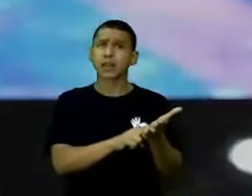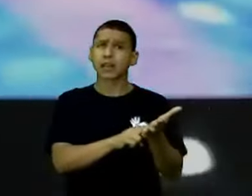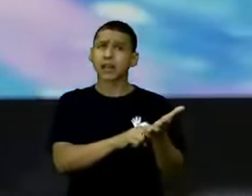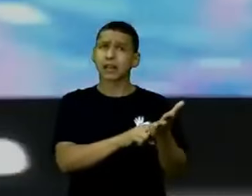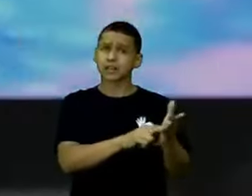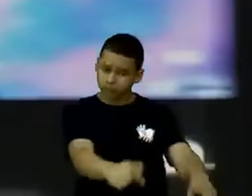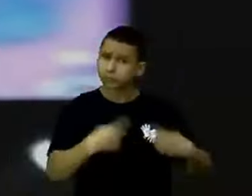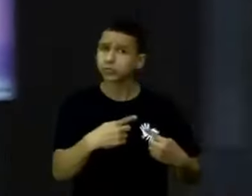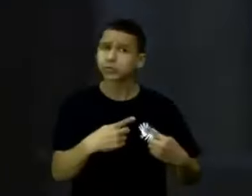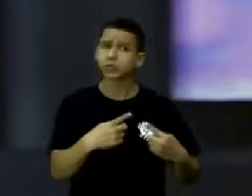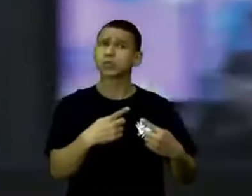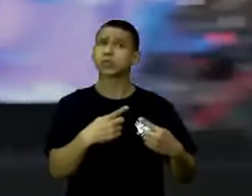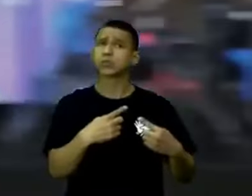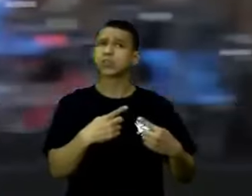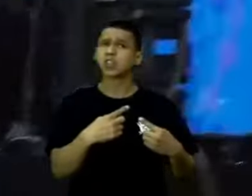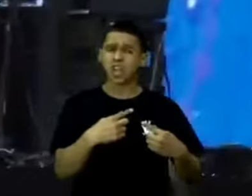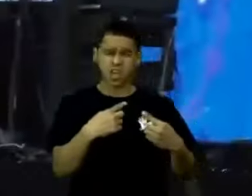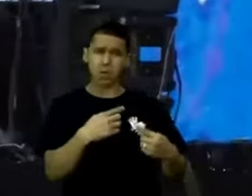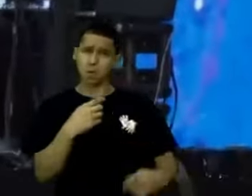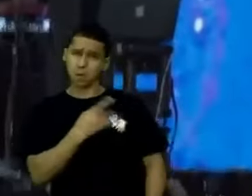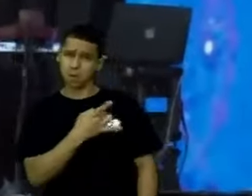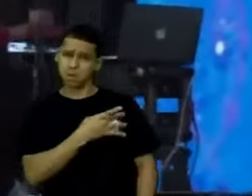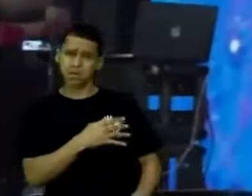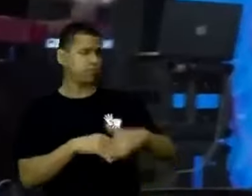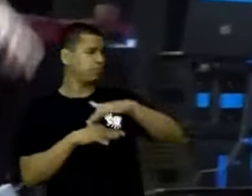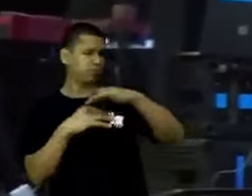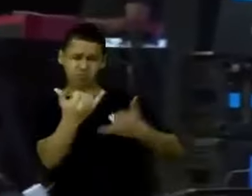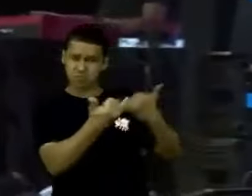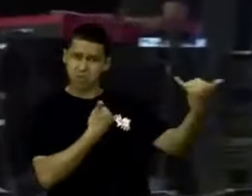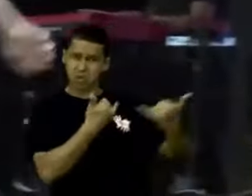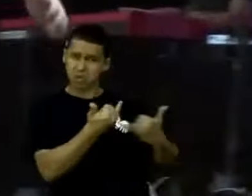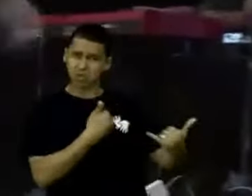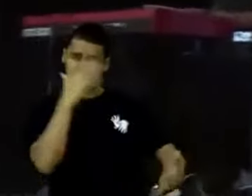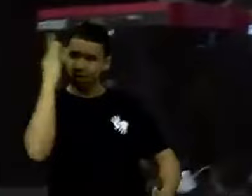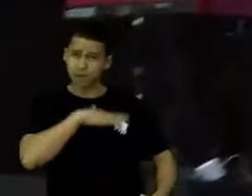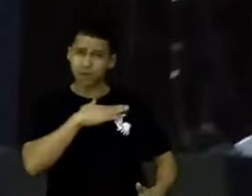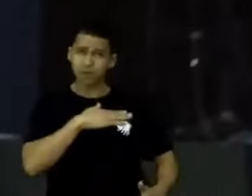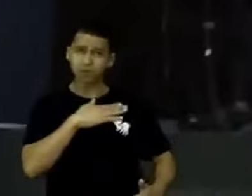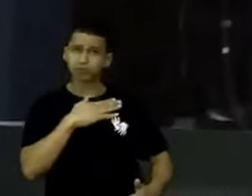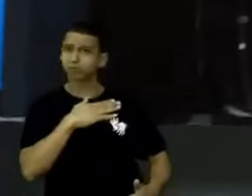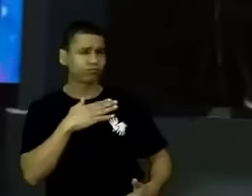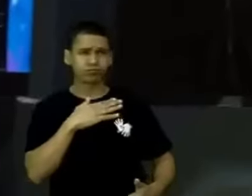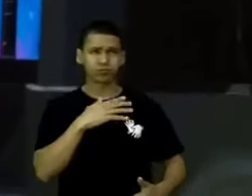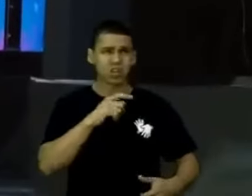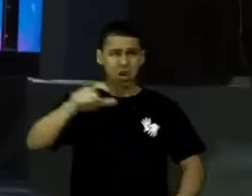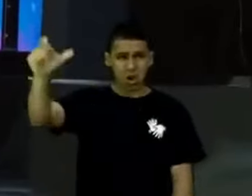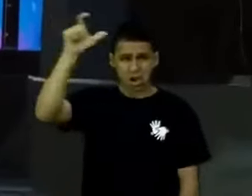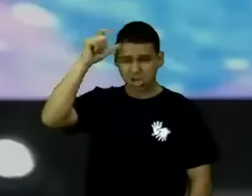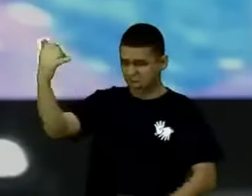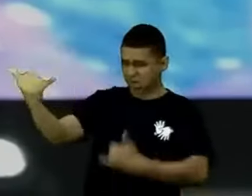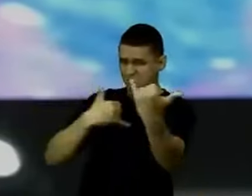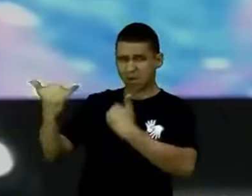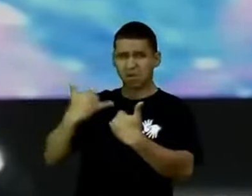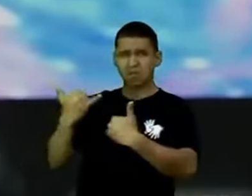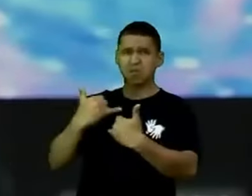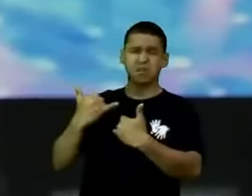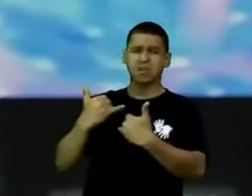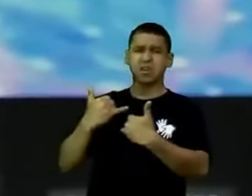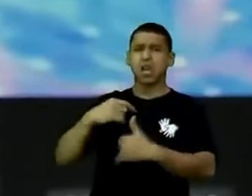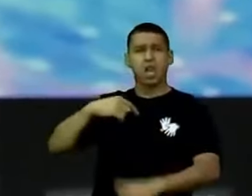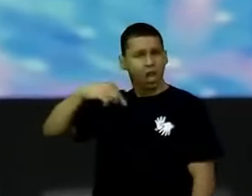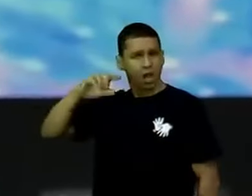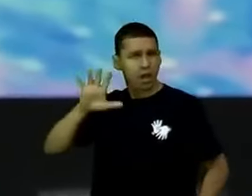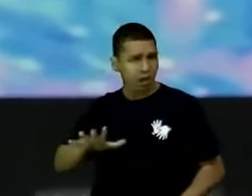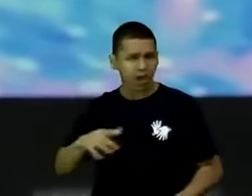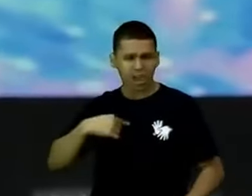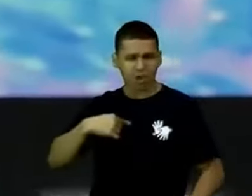desestabilizam, notícias malditas não me tiram do lugar. O diabo pode falar, vou fazer, eu digo, não